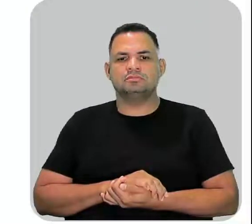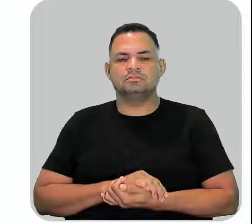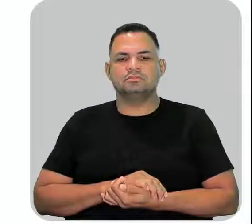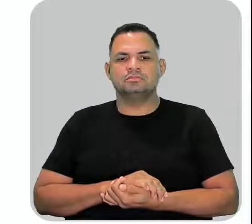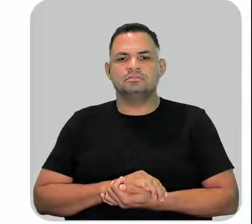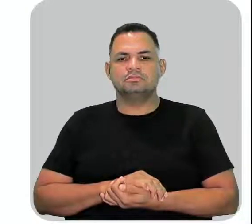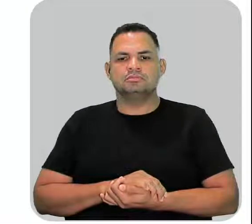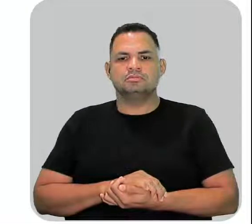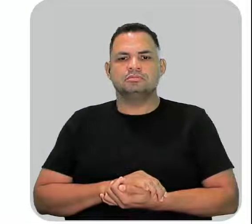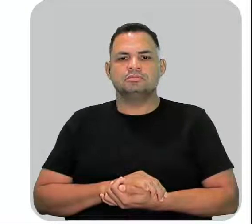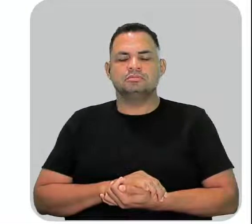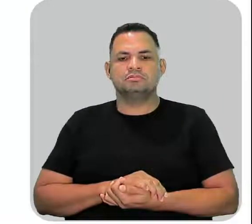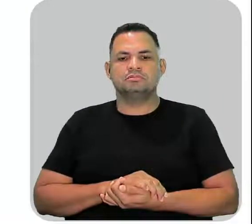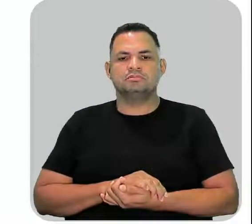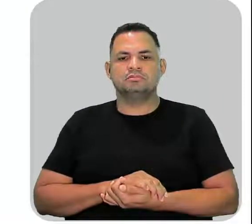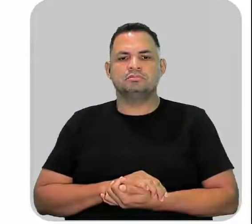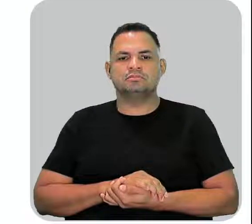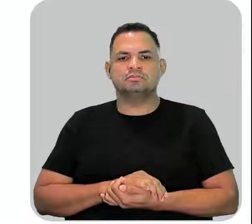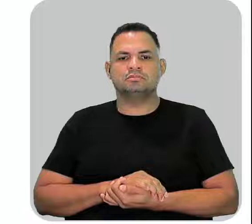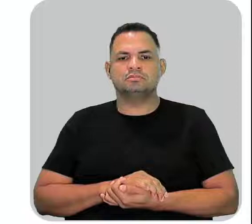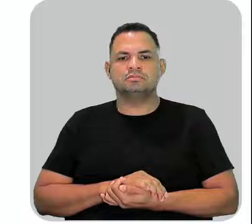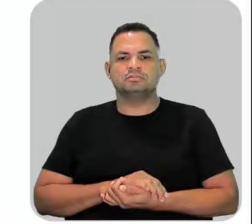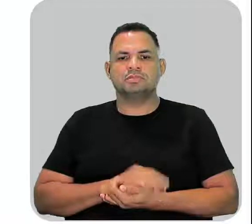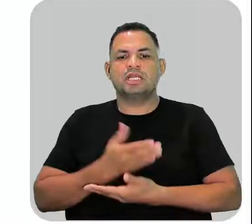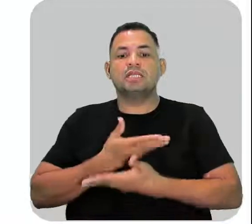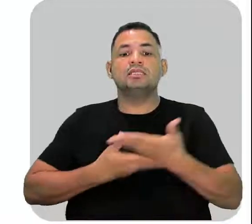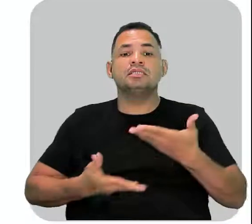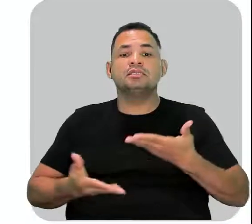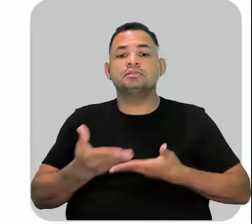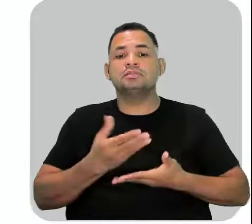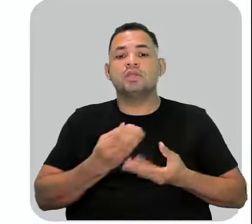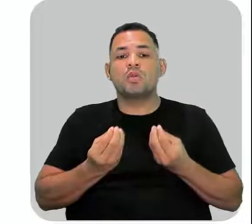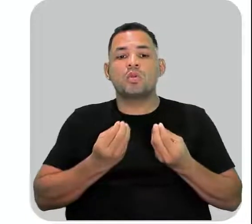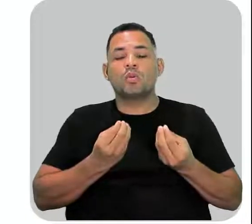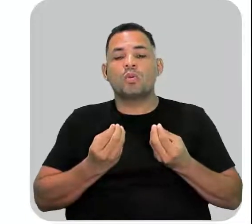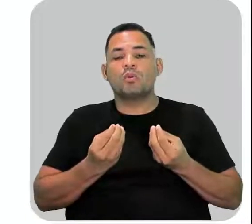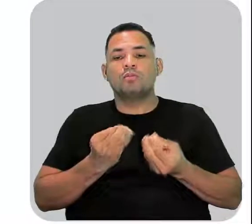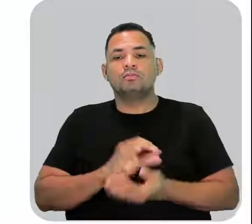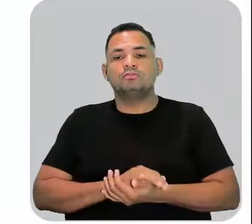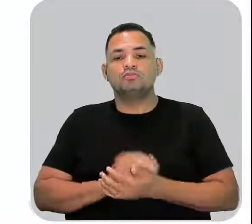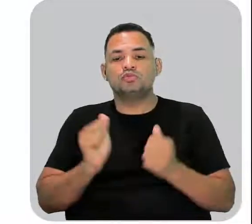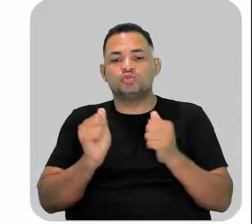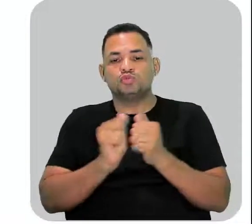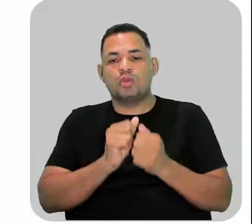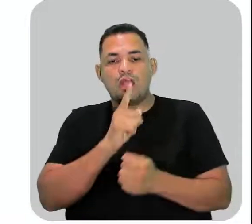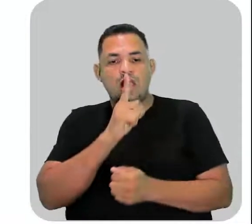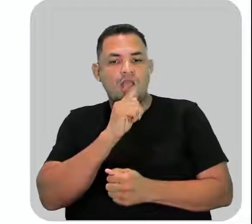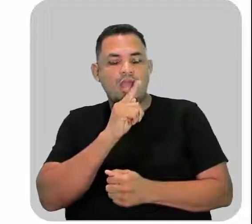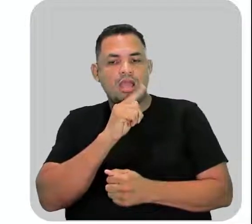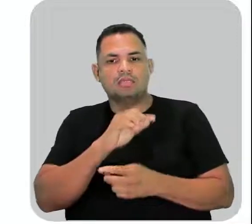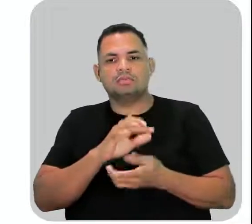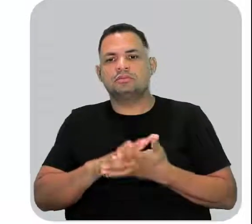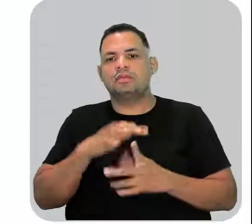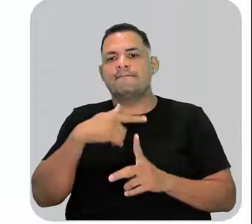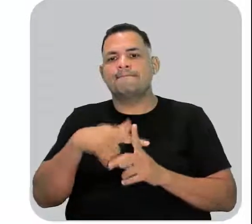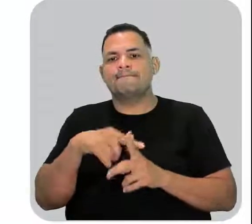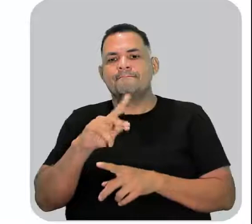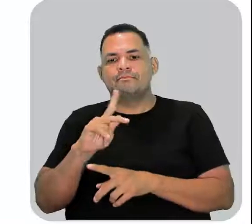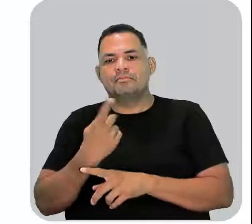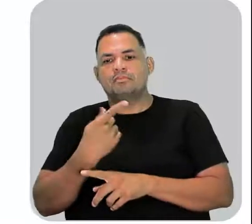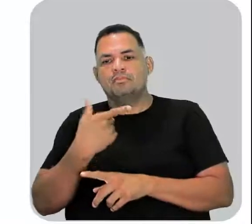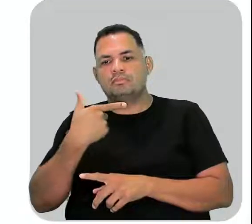o propino. Ele vai interagir com quem? Com a água, ó, hidratação, mais